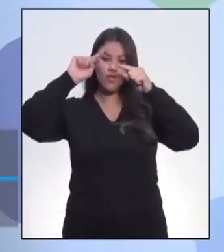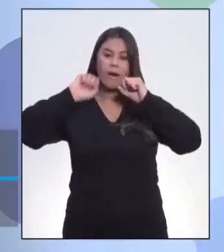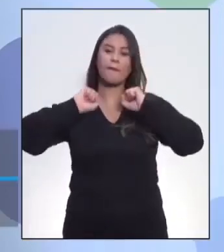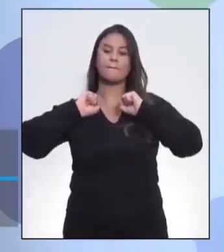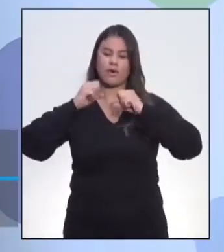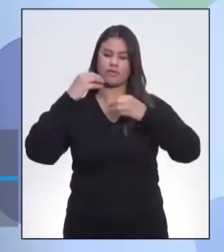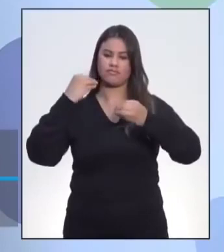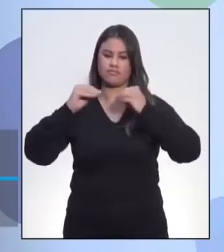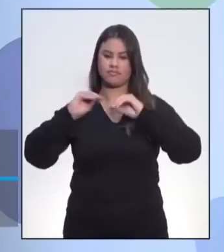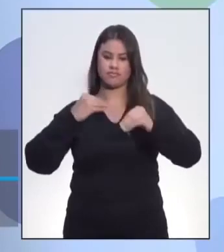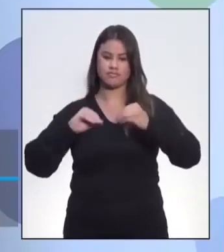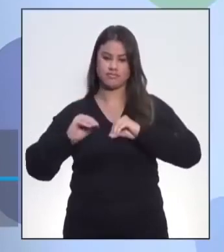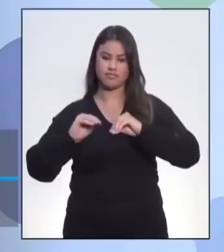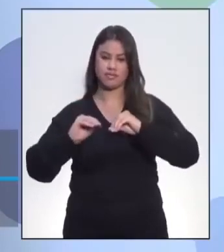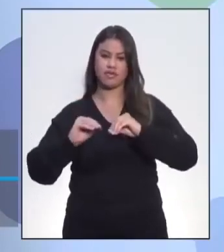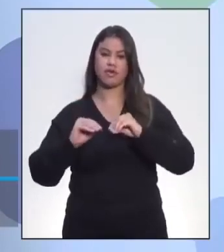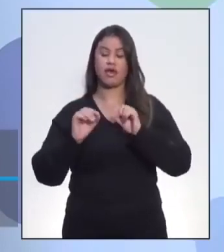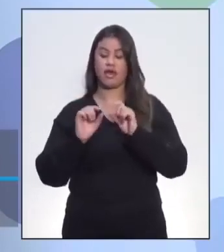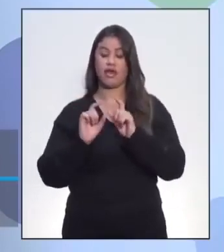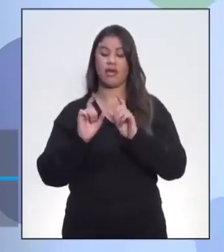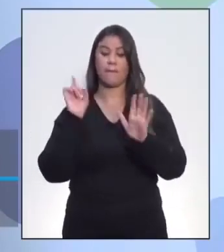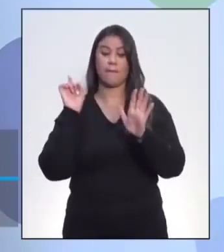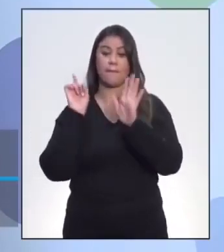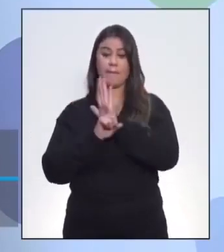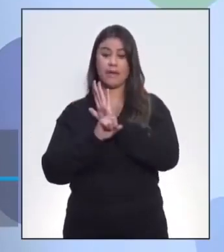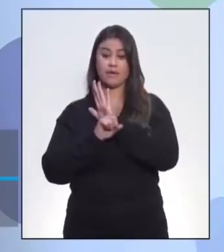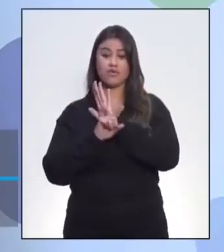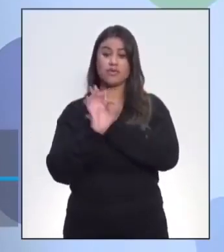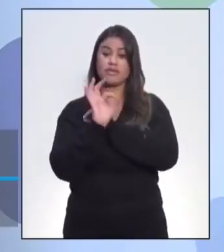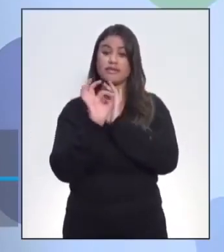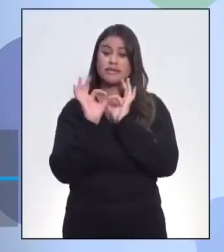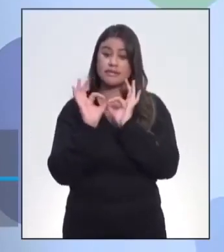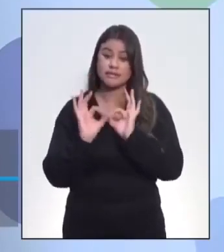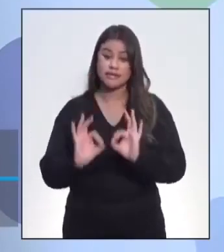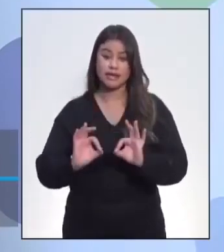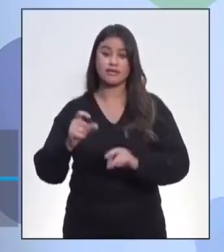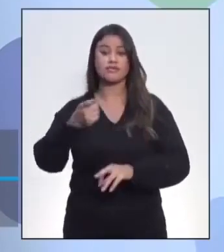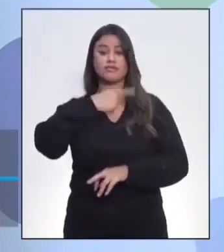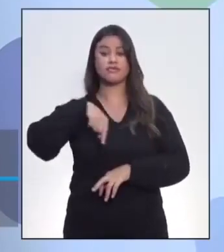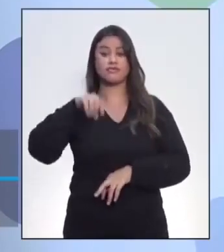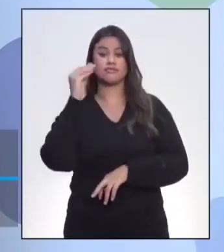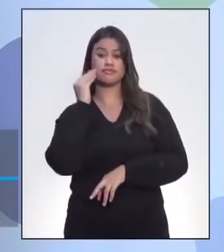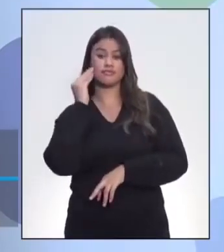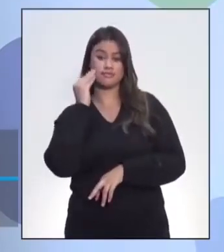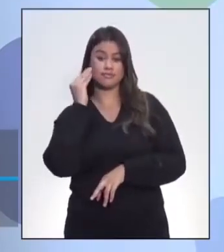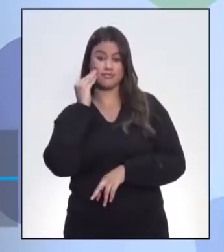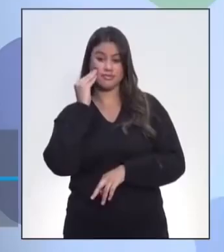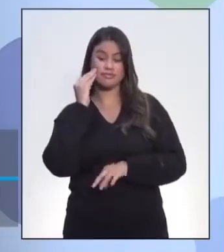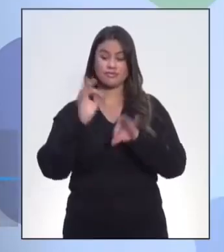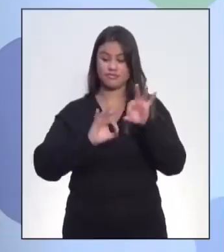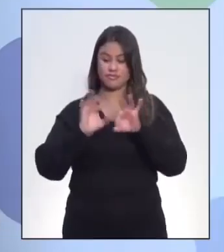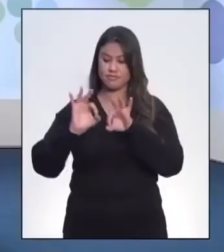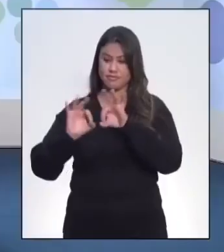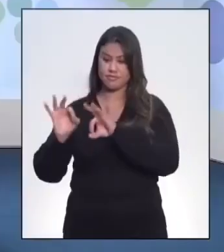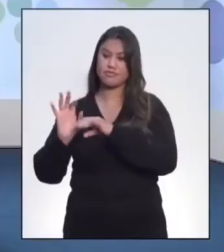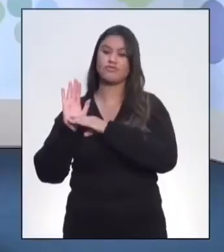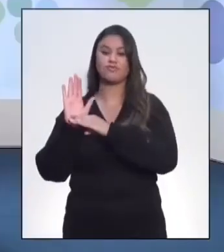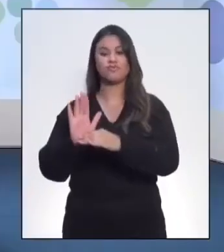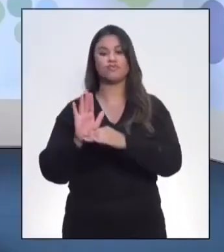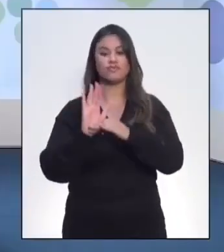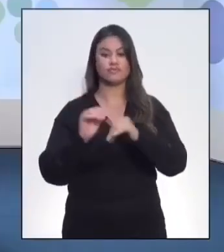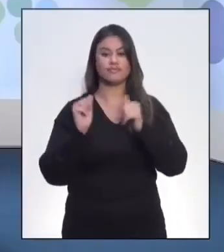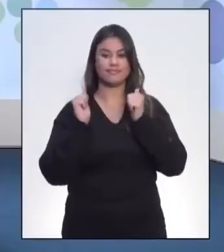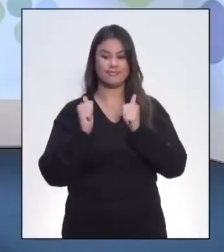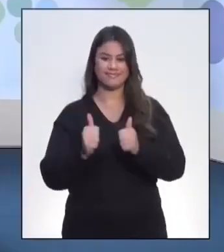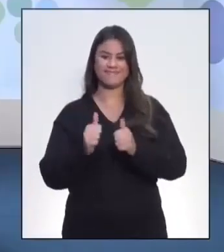não esqueçam de colocar certinho a dúvida de vocês, para a gente poder tentar resolver isso daqui na aula, né, Osmar? É isso aí, Alessandra.